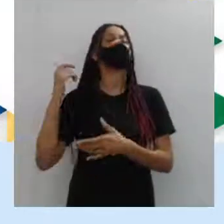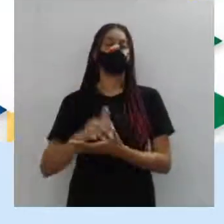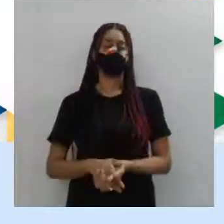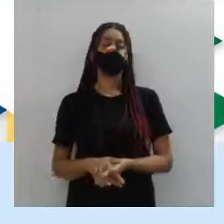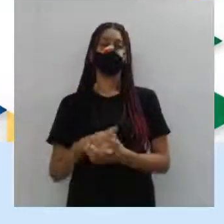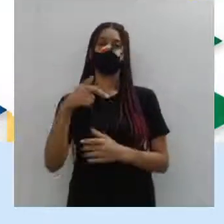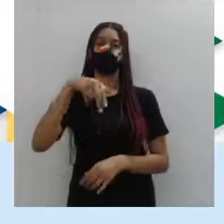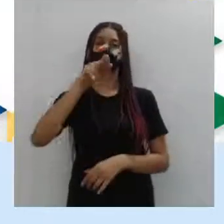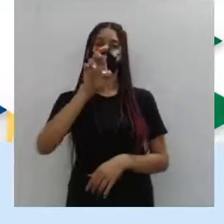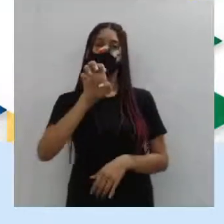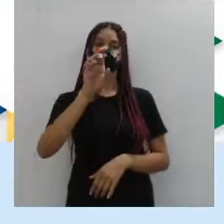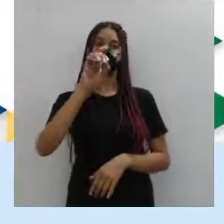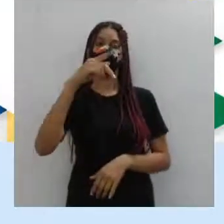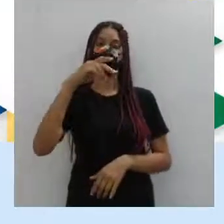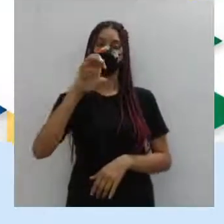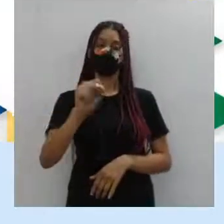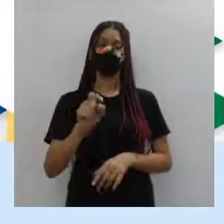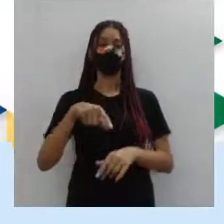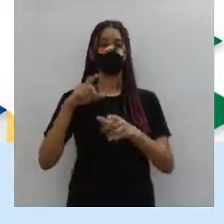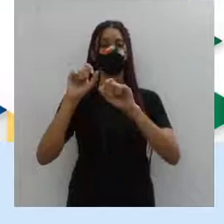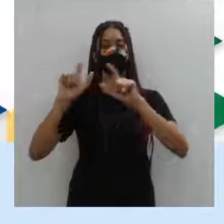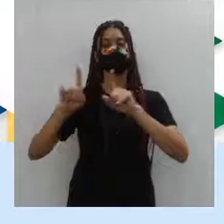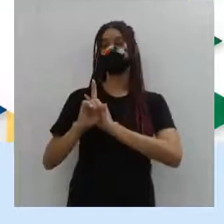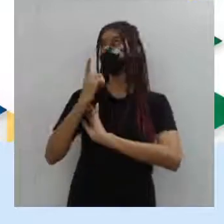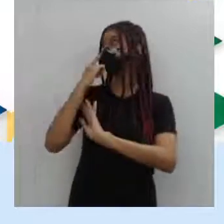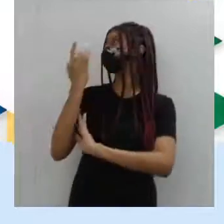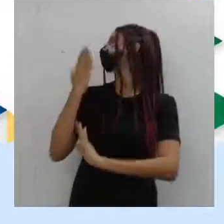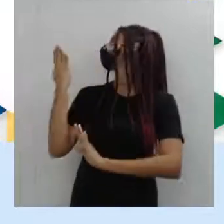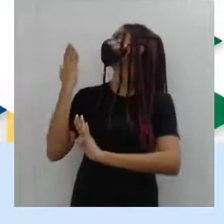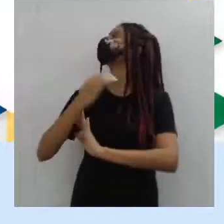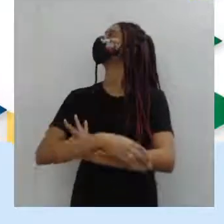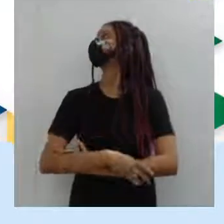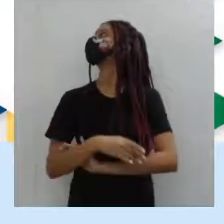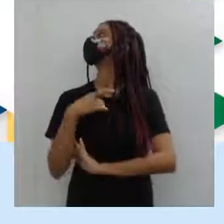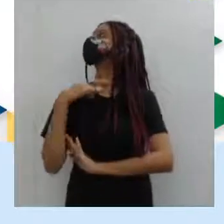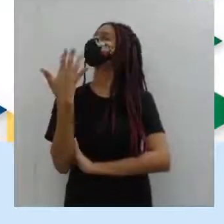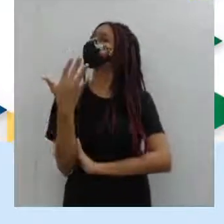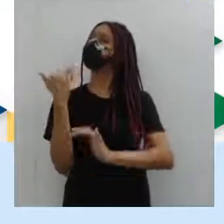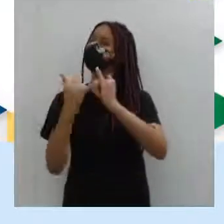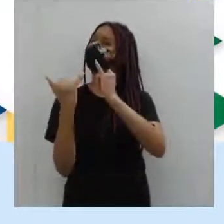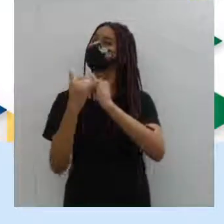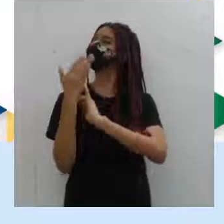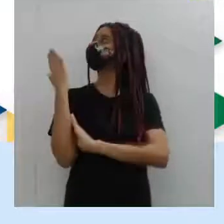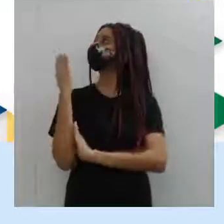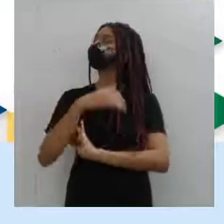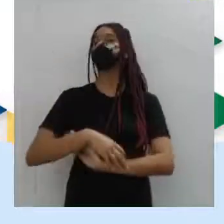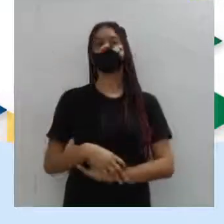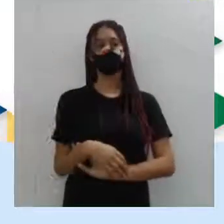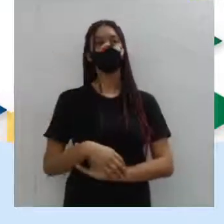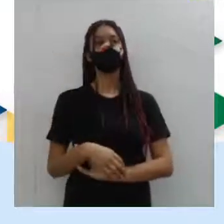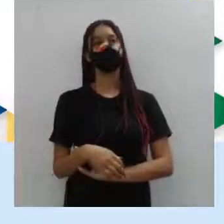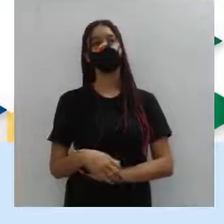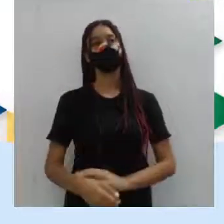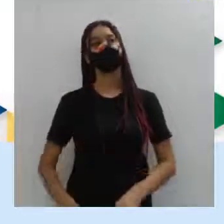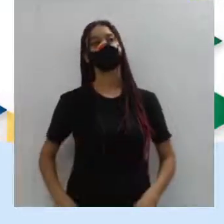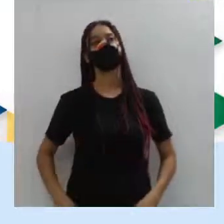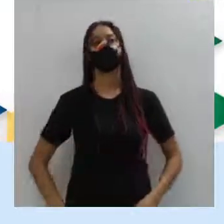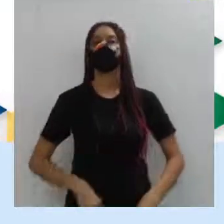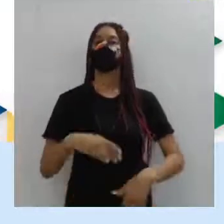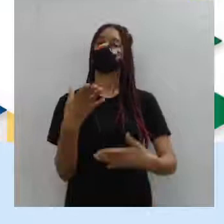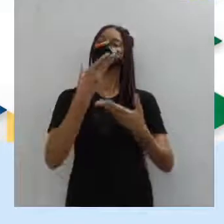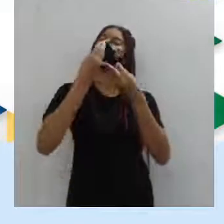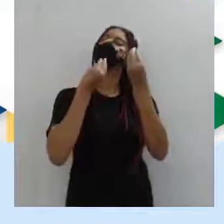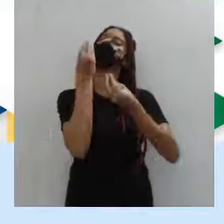era essa imagem mais ou menos aí que nós temos da época, muito aproximada de sua esfinge, tá? Como Tales conseguiu medir a